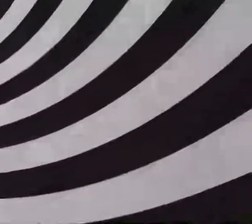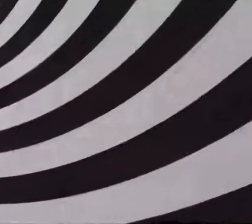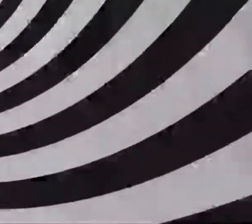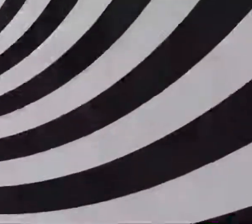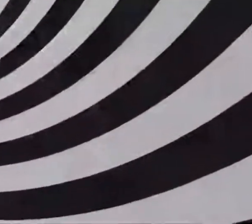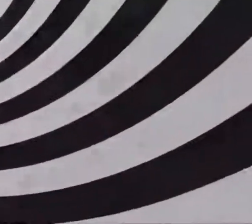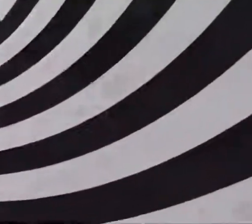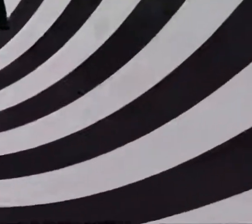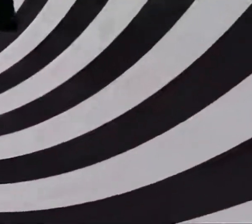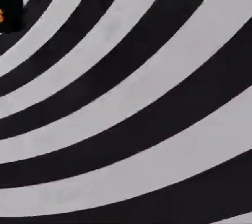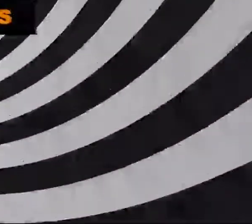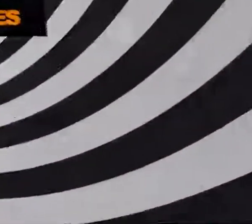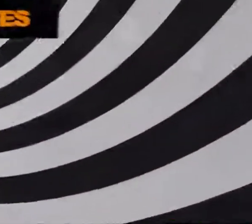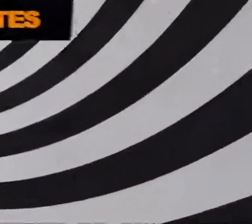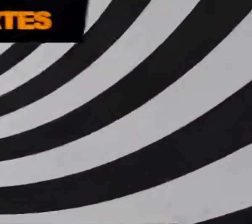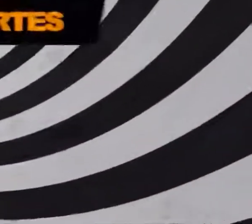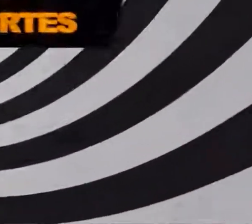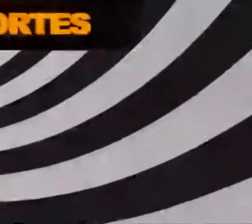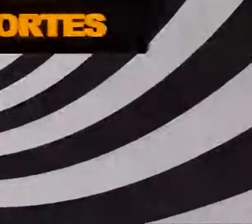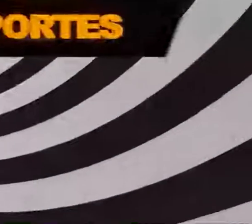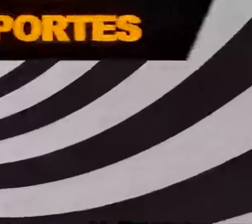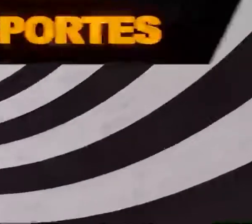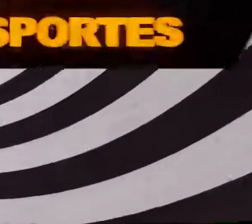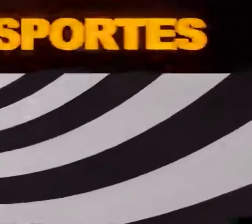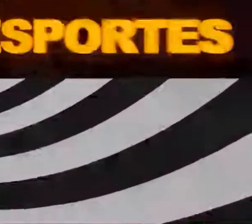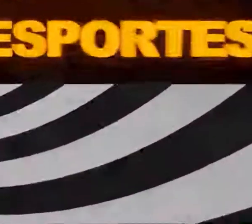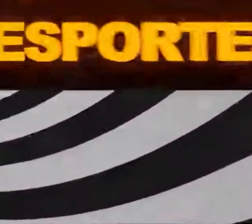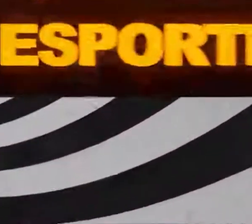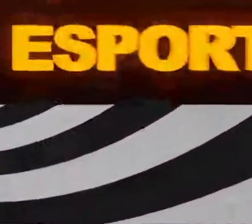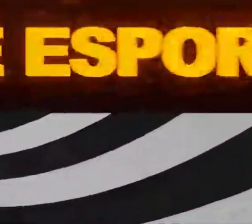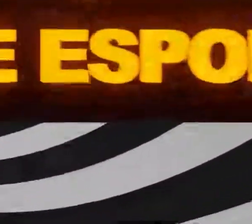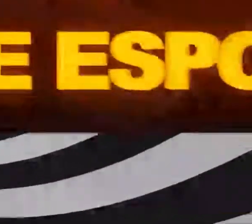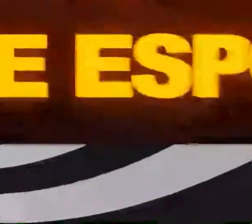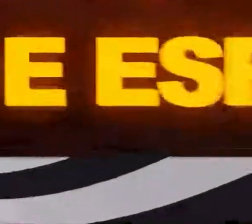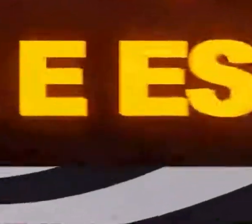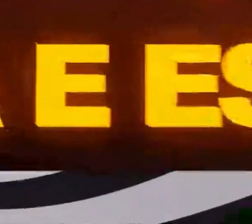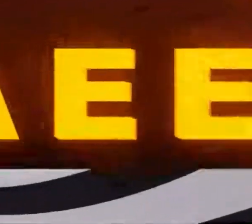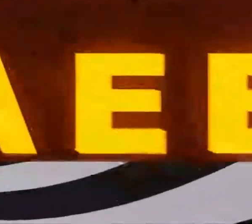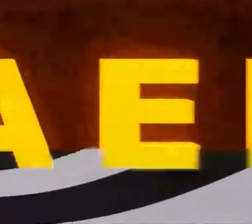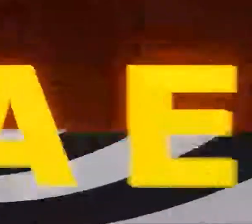Etapas de execução da atividade física e esportes.